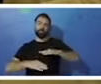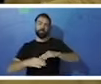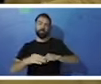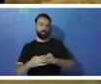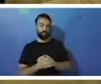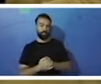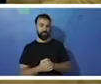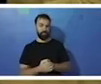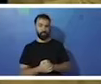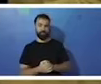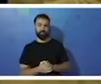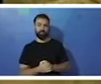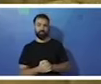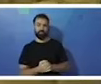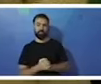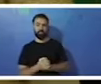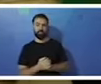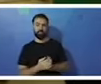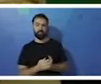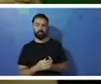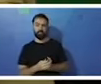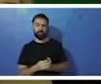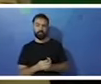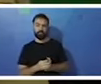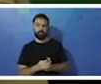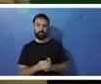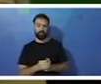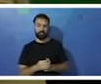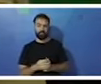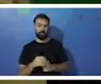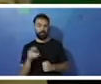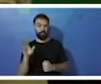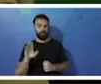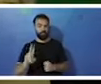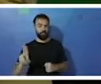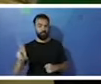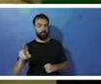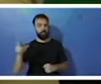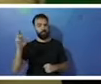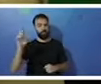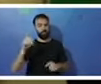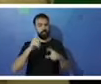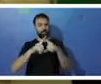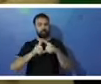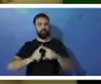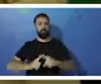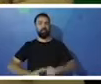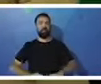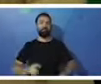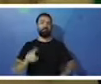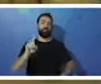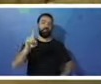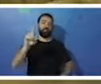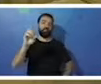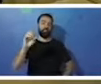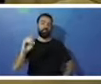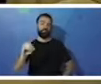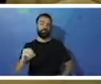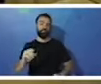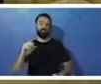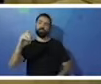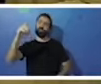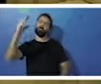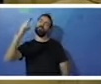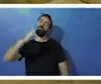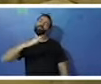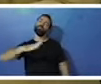nessa tabuada, tá bom? Então, nós vamos utilizar a tabuada do 10 vezes 1 até 10